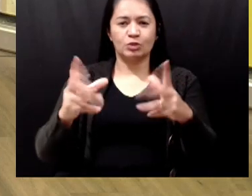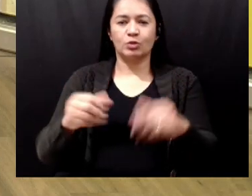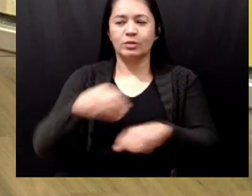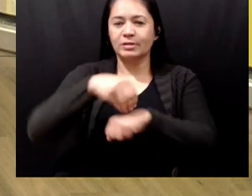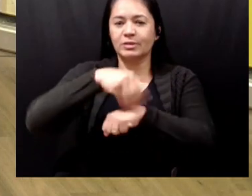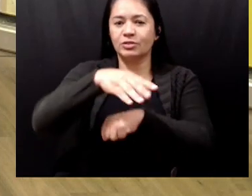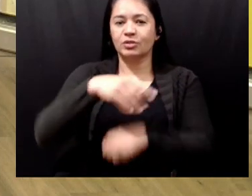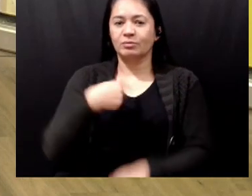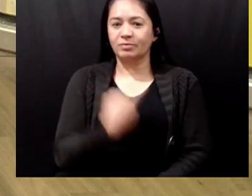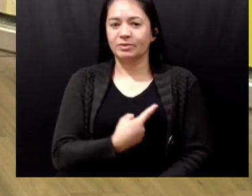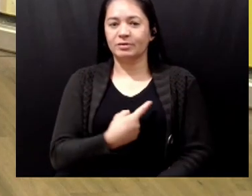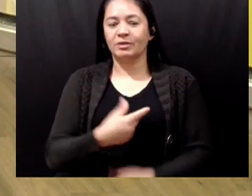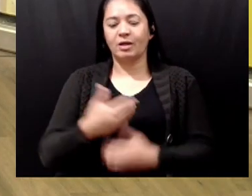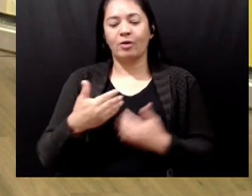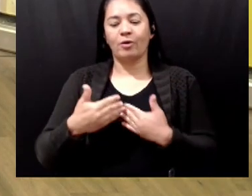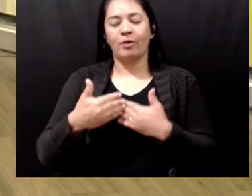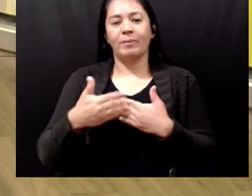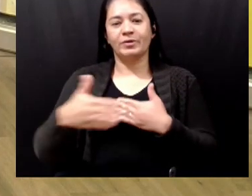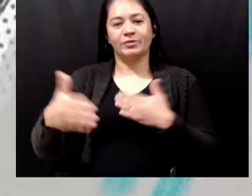de agora.